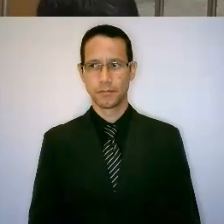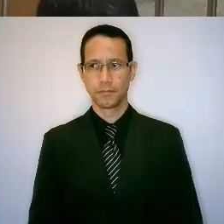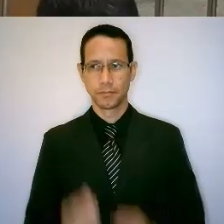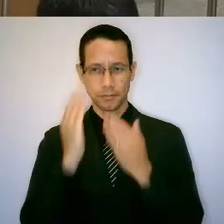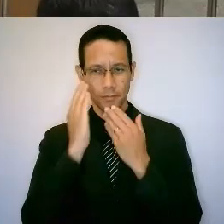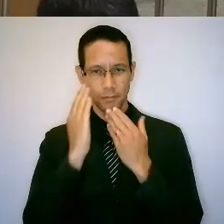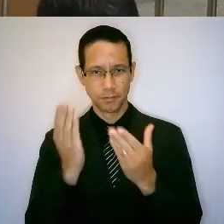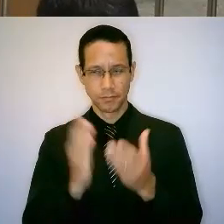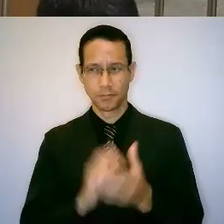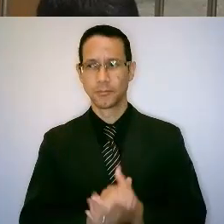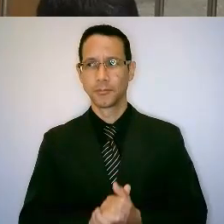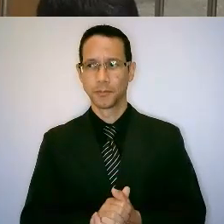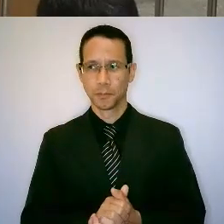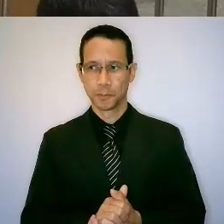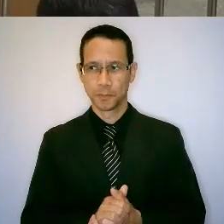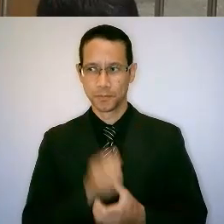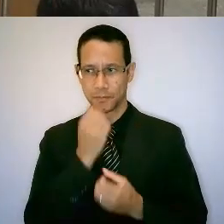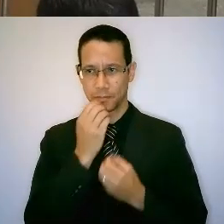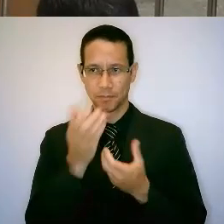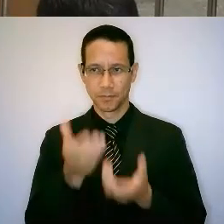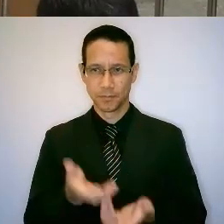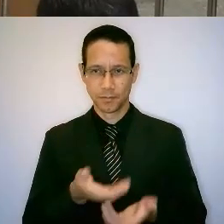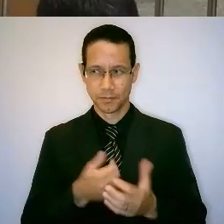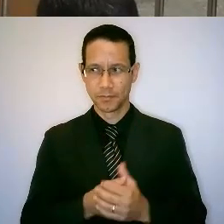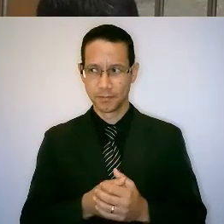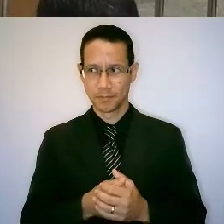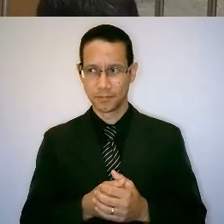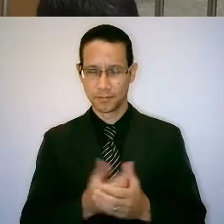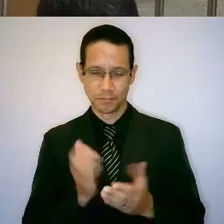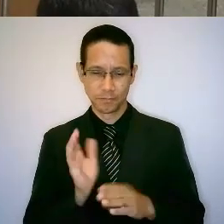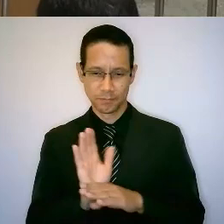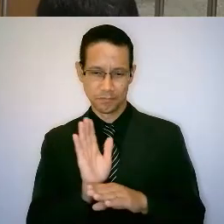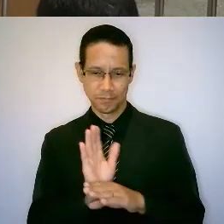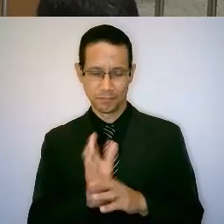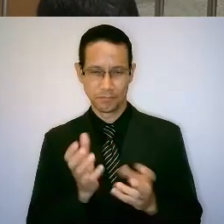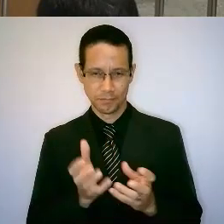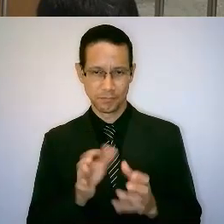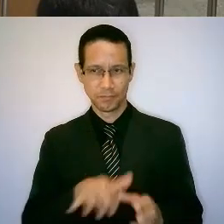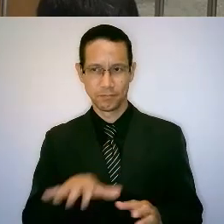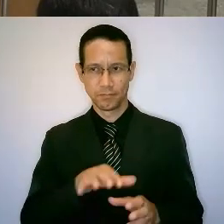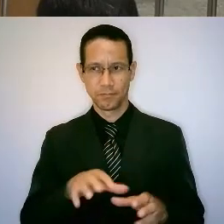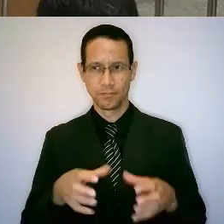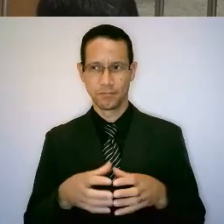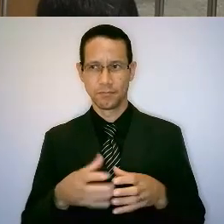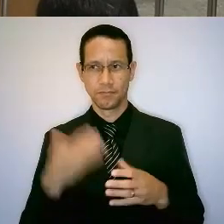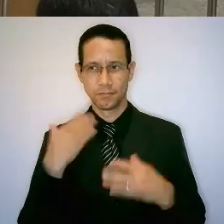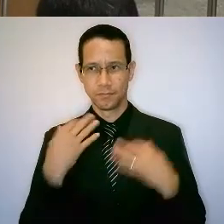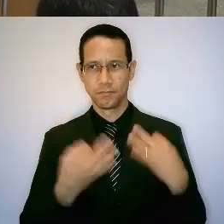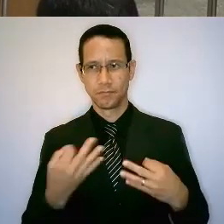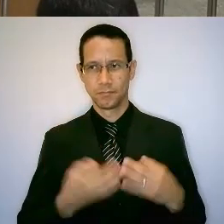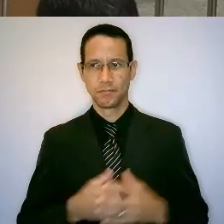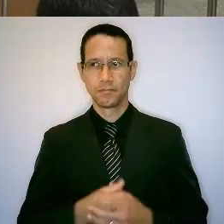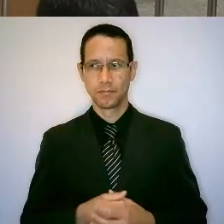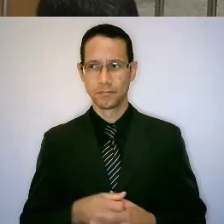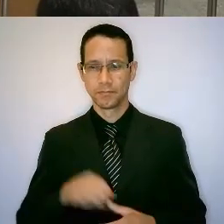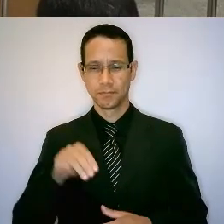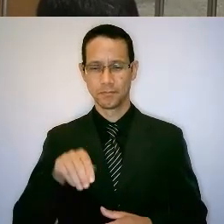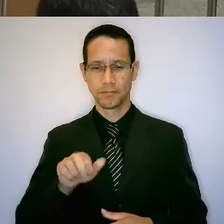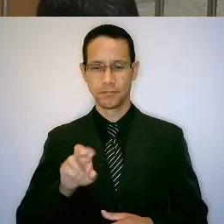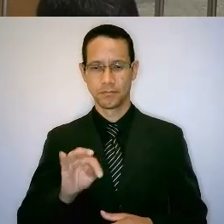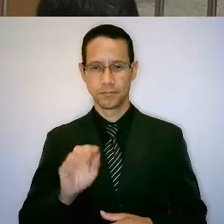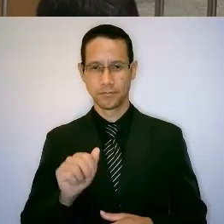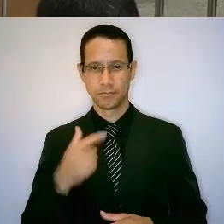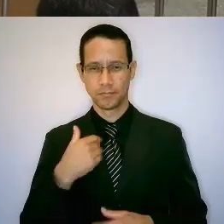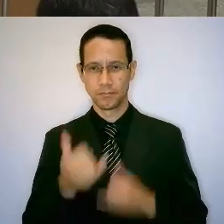excelência as boas-vindas espero contribuir para os trabalhos que eu sempre brinco